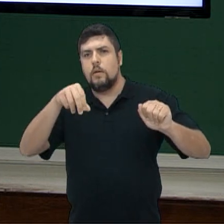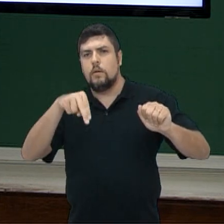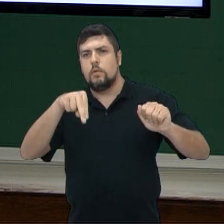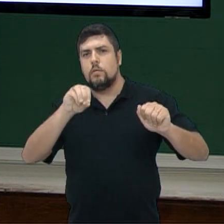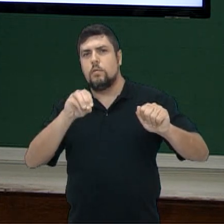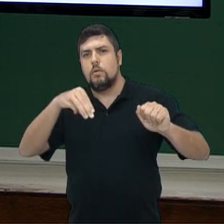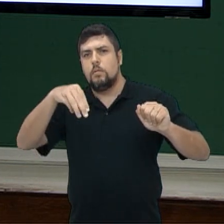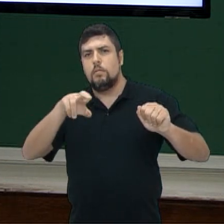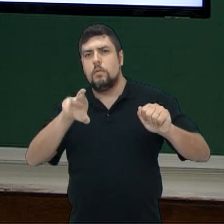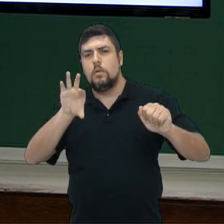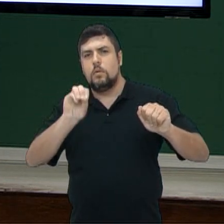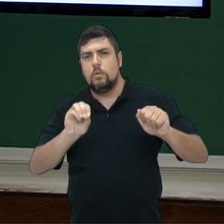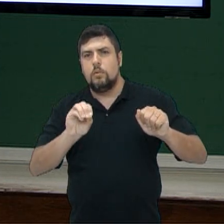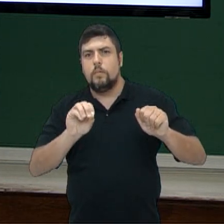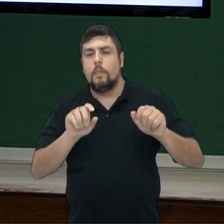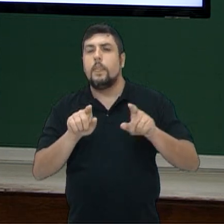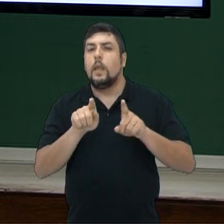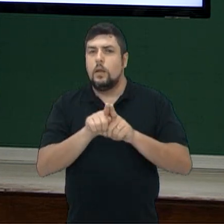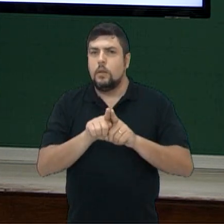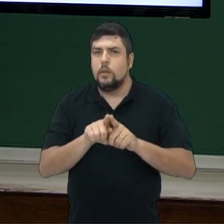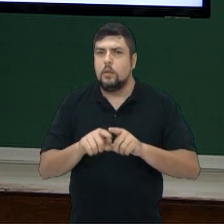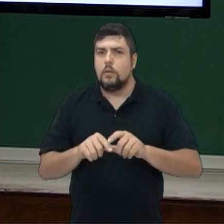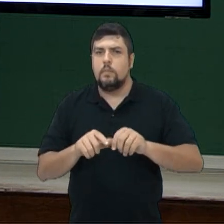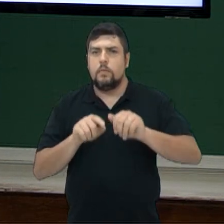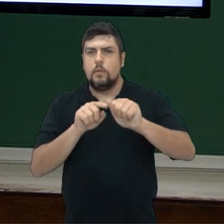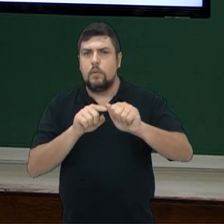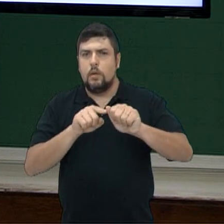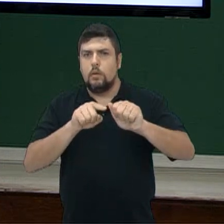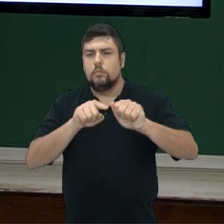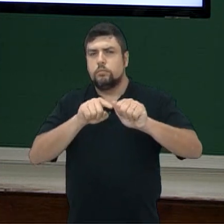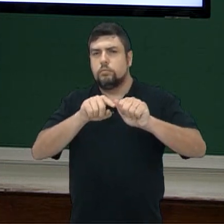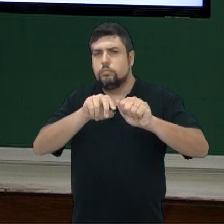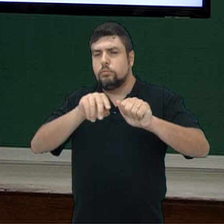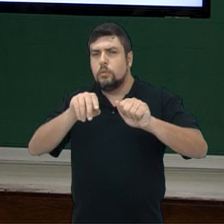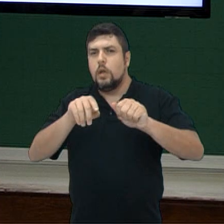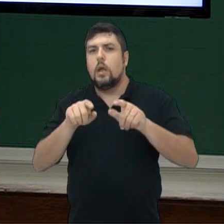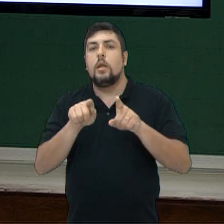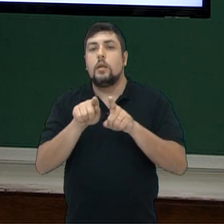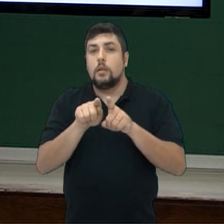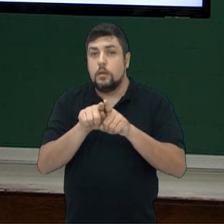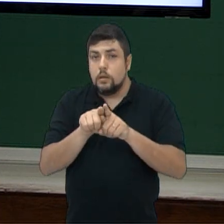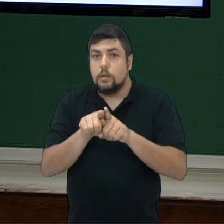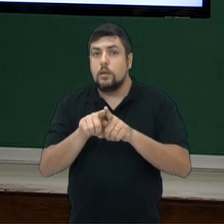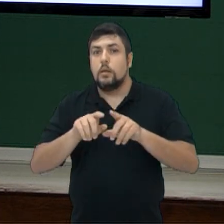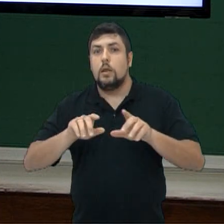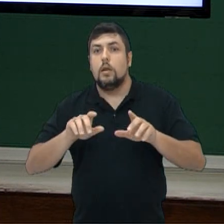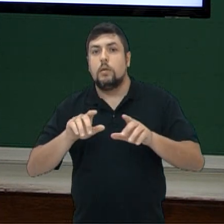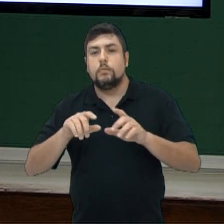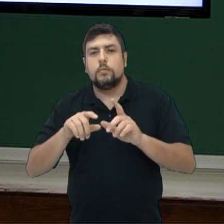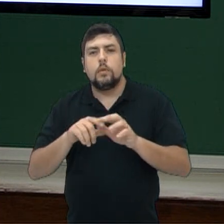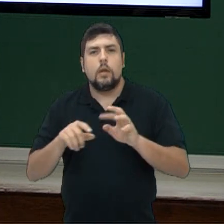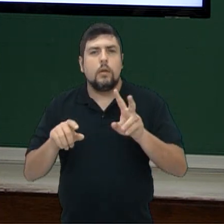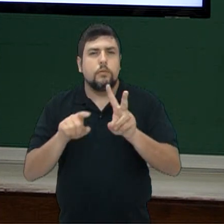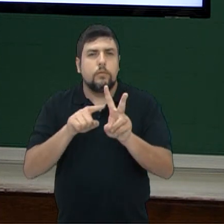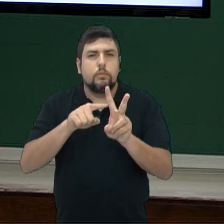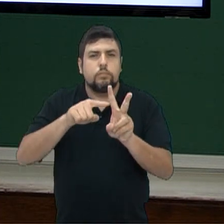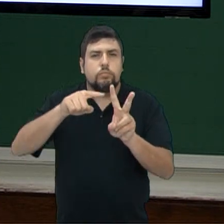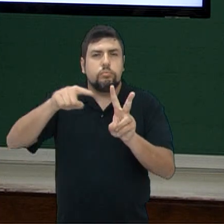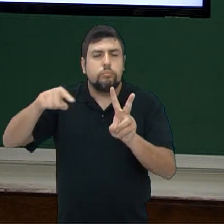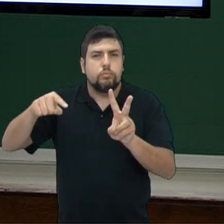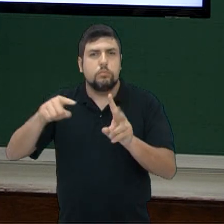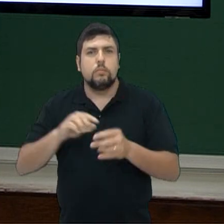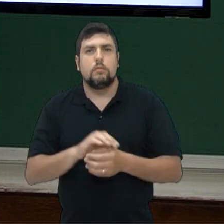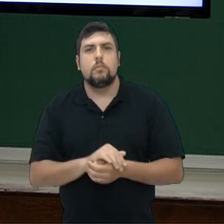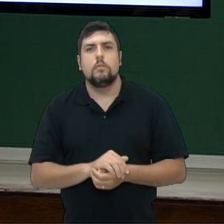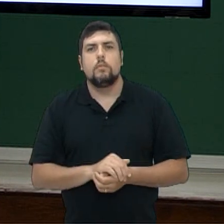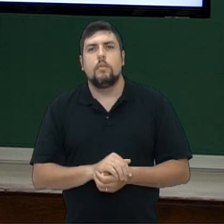mede, mas além da corrente, ele também mede a tensão, né? Ele mede correntes, curtas correntes, no caso.